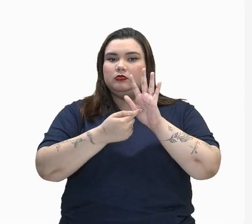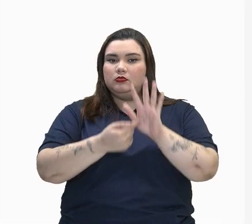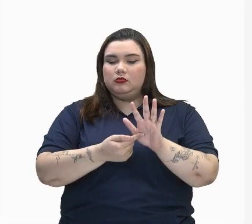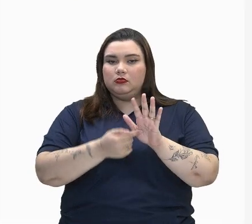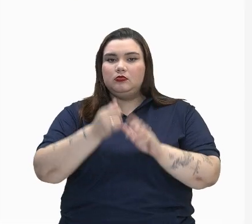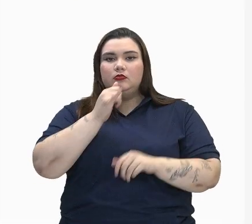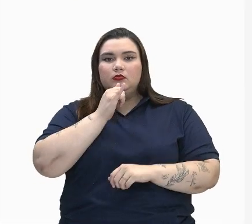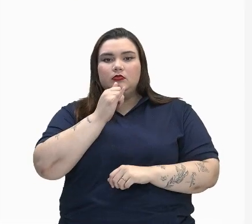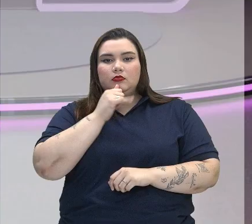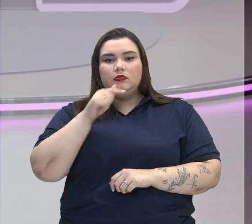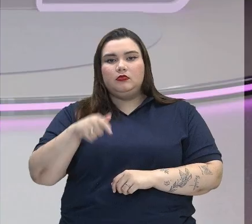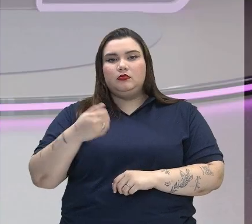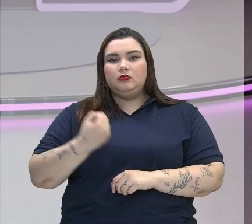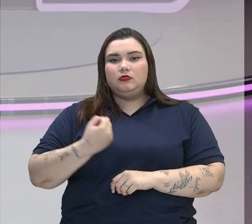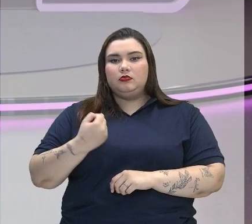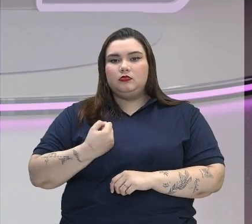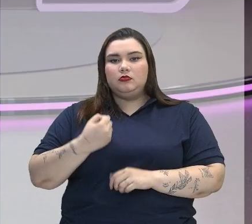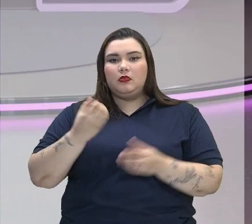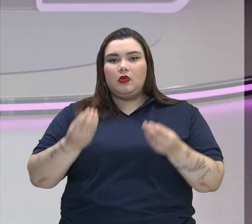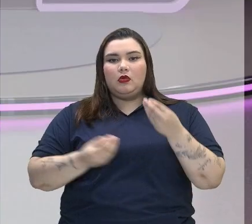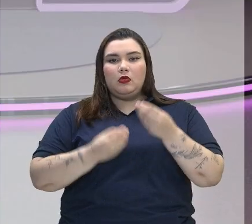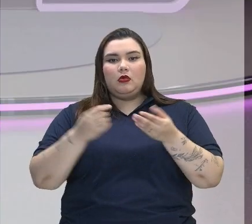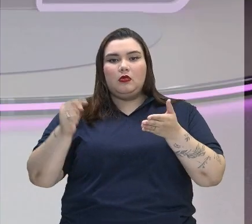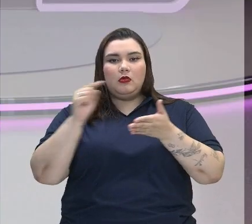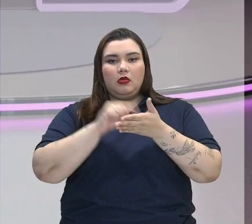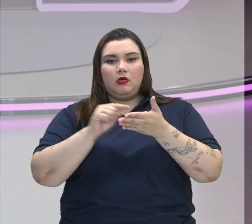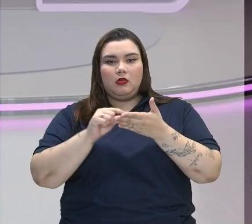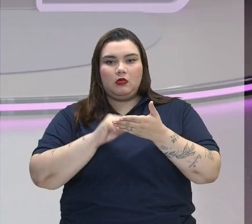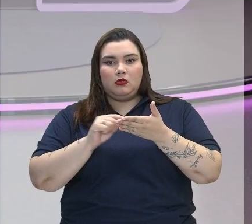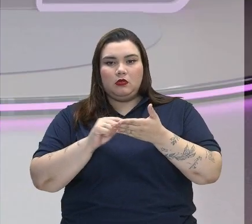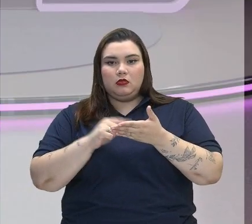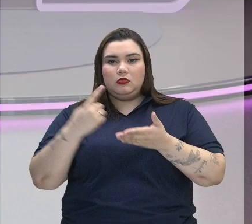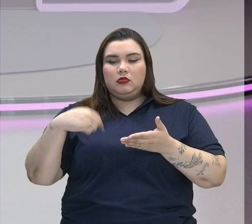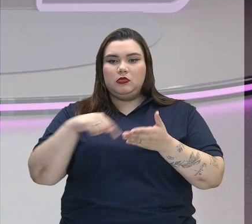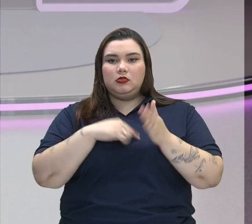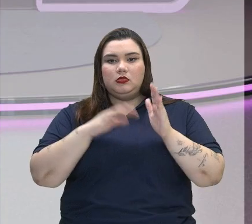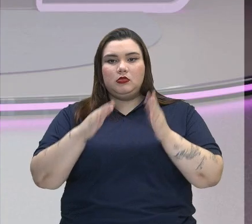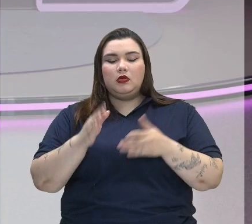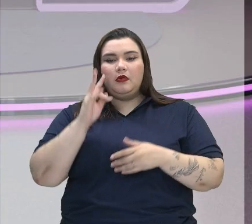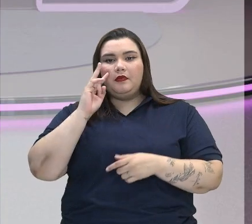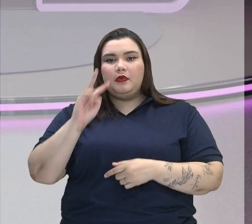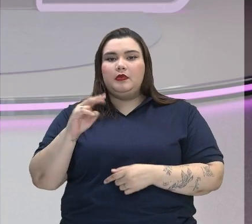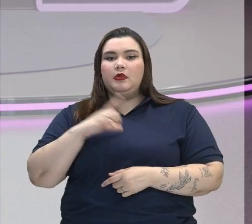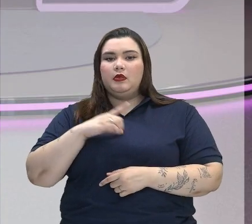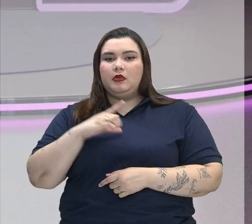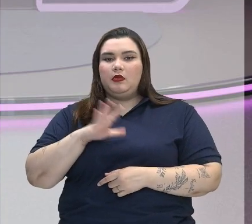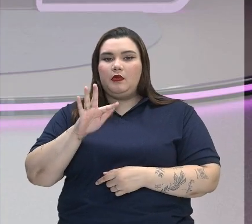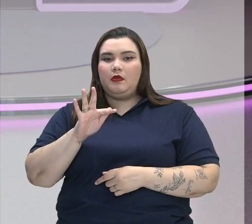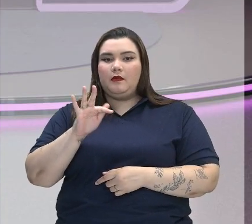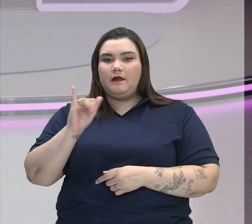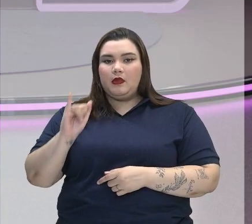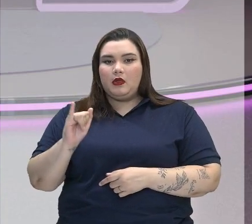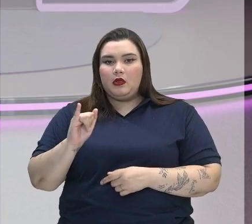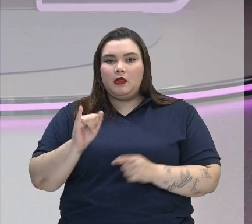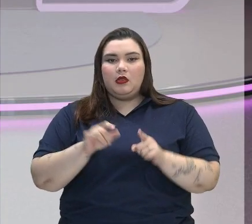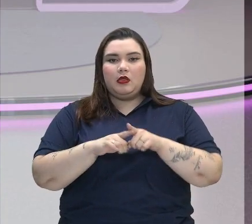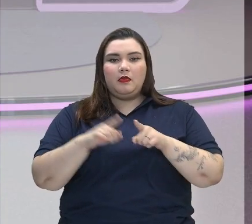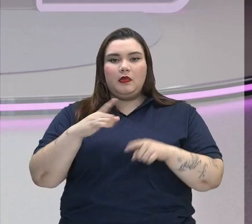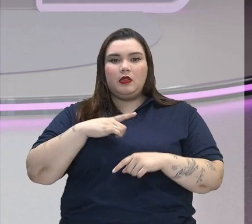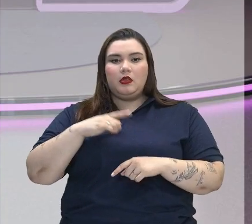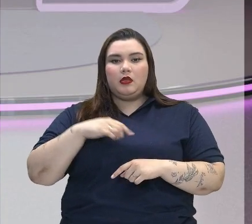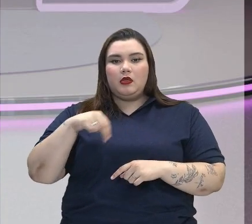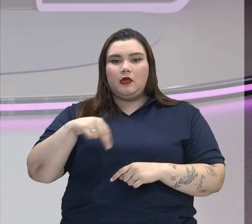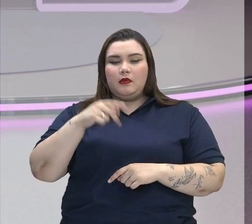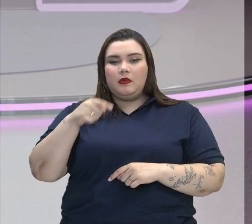desses números irracionais na calculadora. A gente já viu que tem o φ, mas também foi falado aqui as raízes